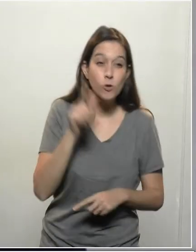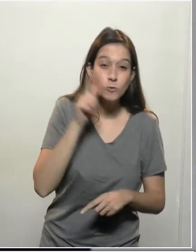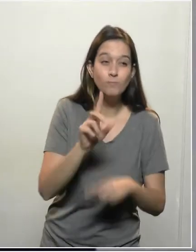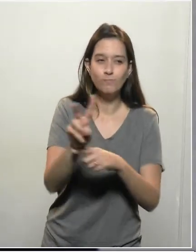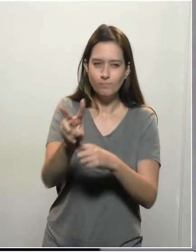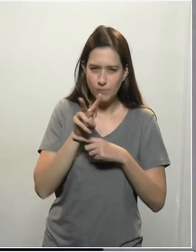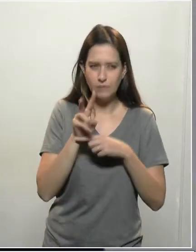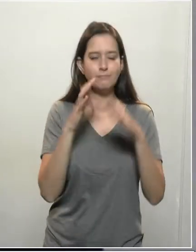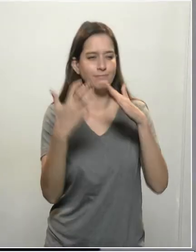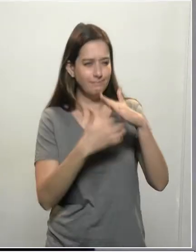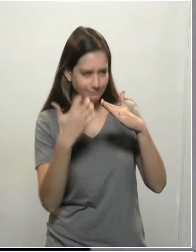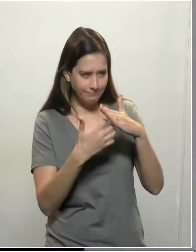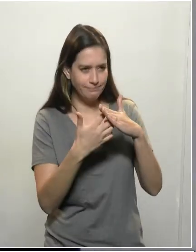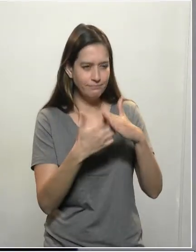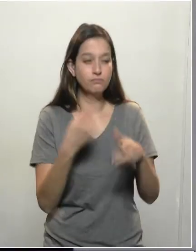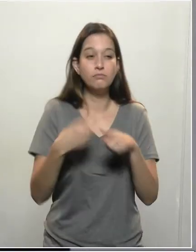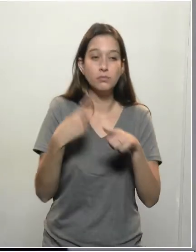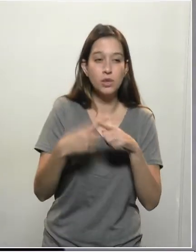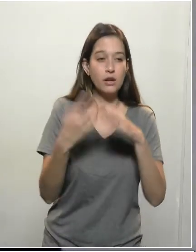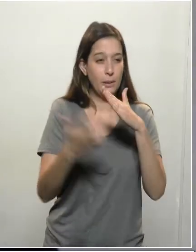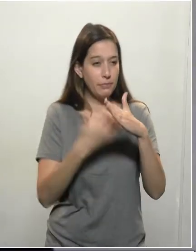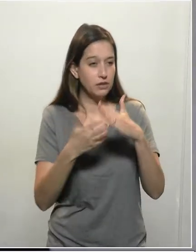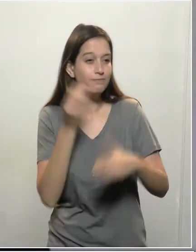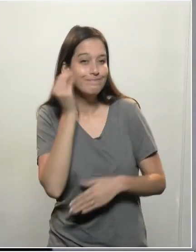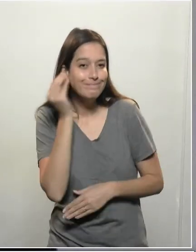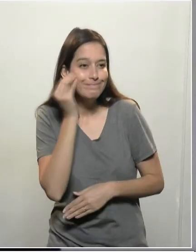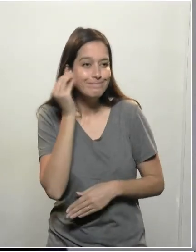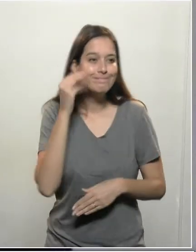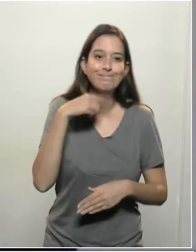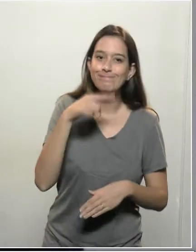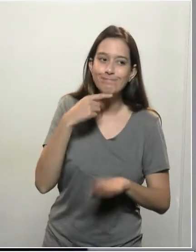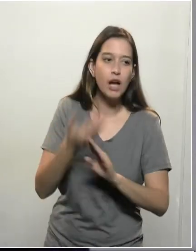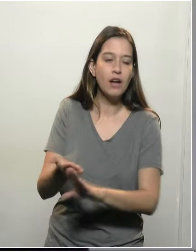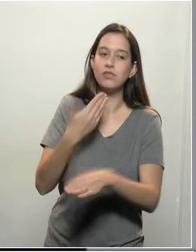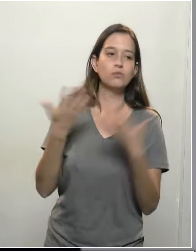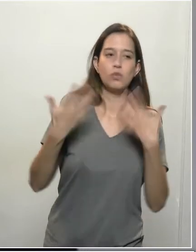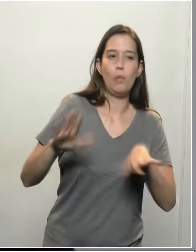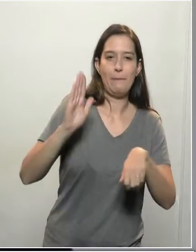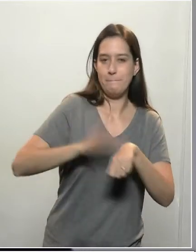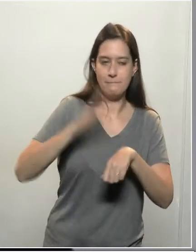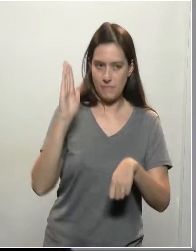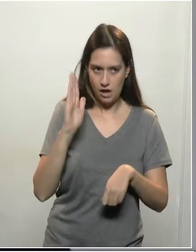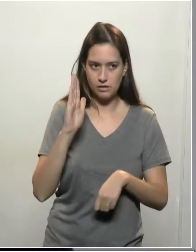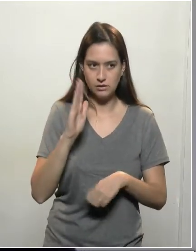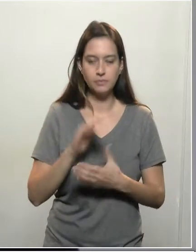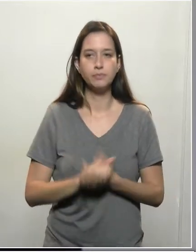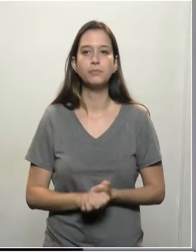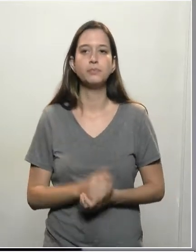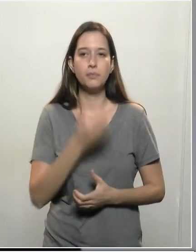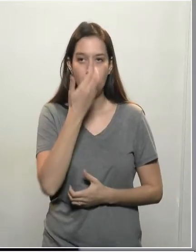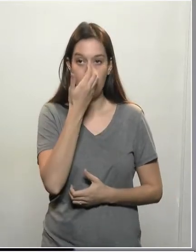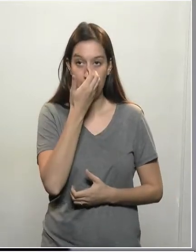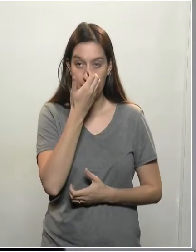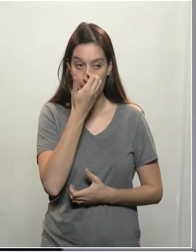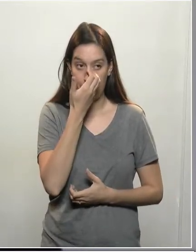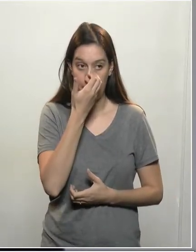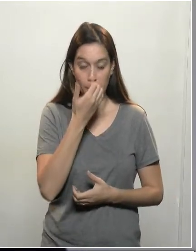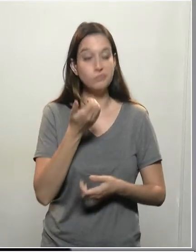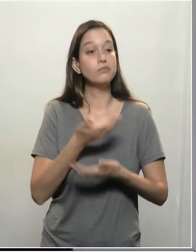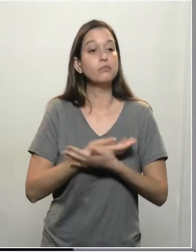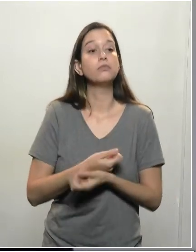tão importante e essencial nesse momento de pandemia. Tendo em vista o lançamento do programa Paraná Recupera em